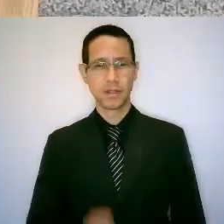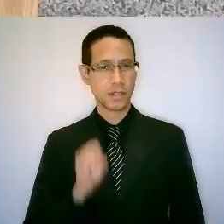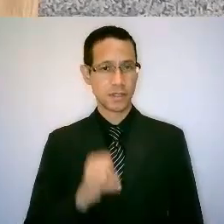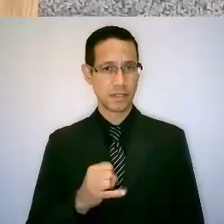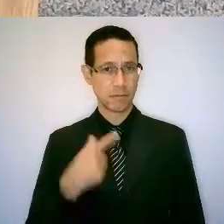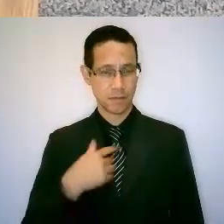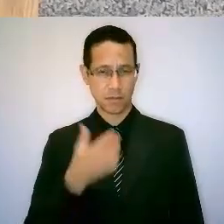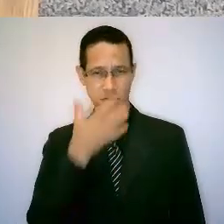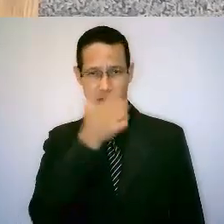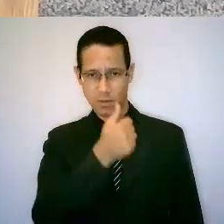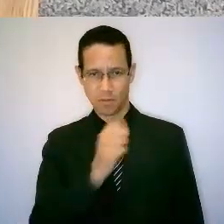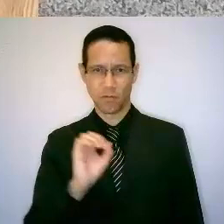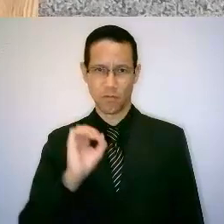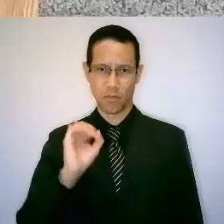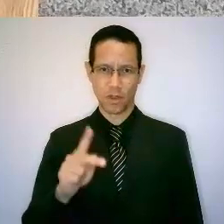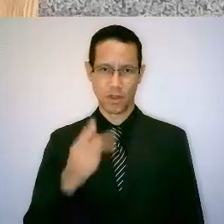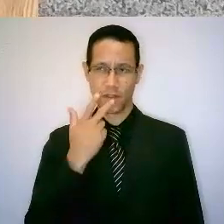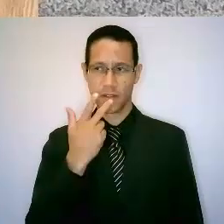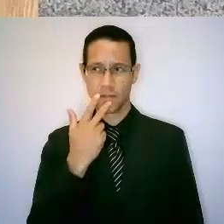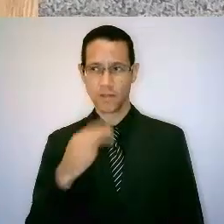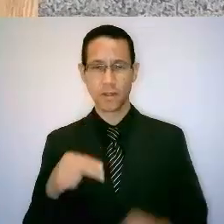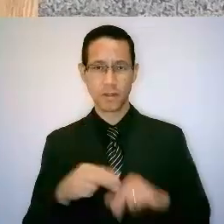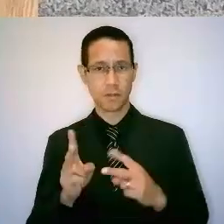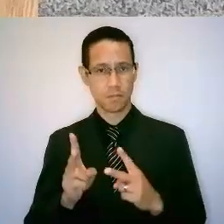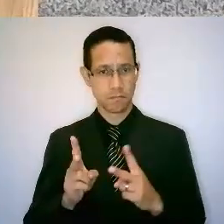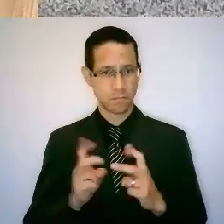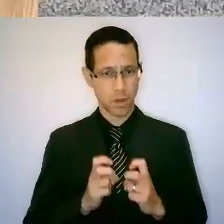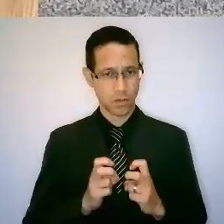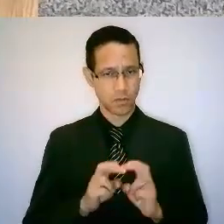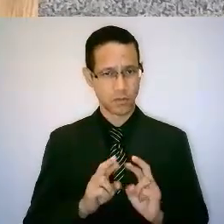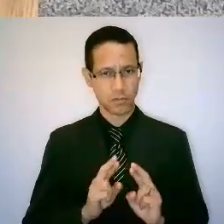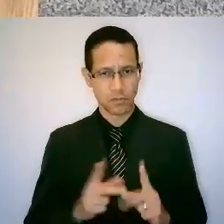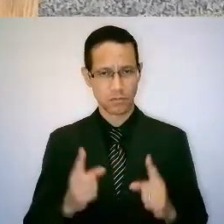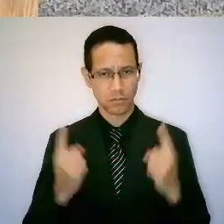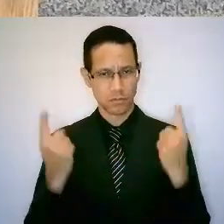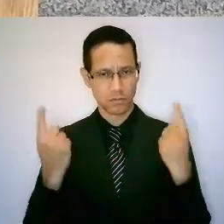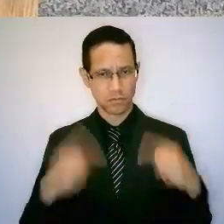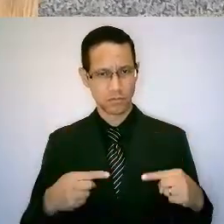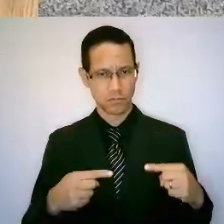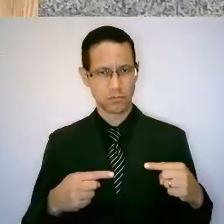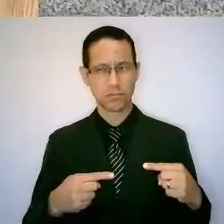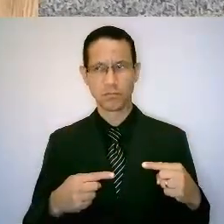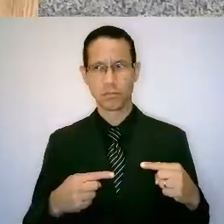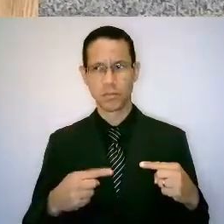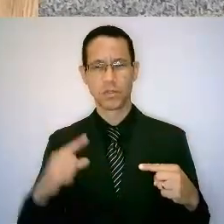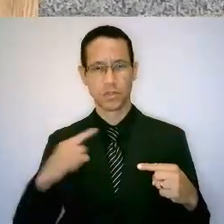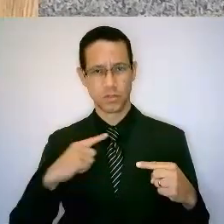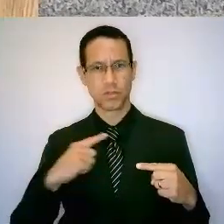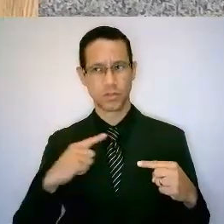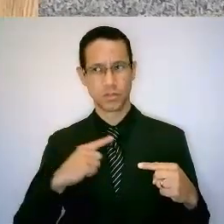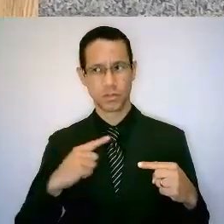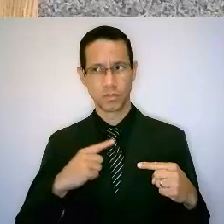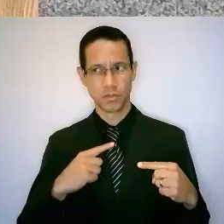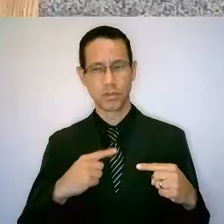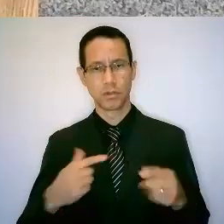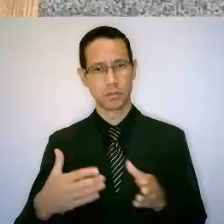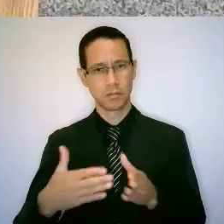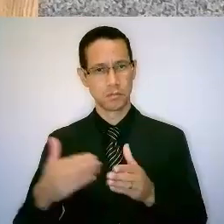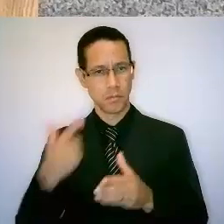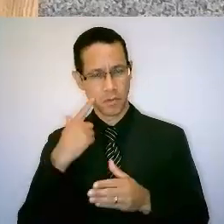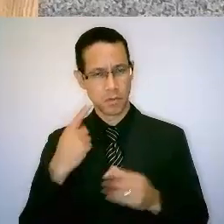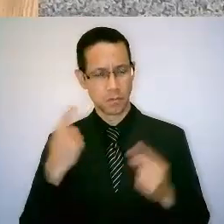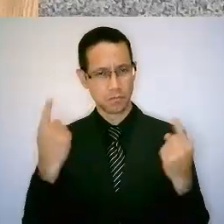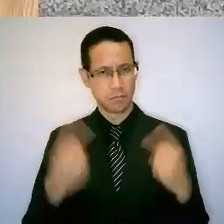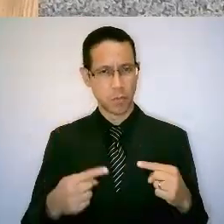fala que a vítima fatal percebeu um olhar desafiador e hostil por parte do apelante e isso